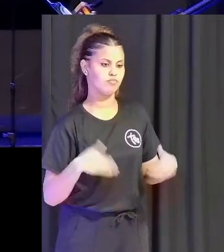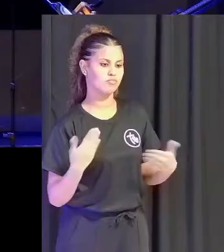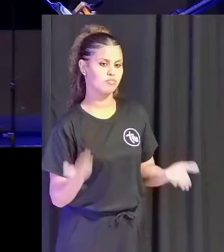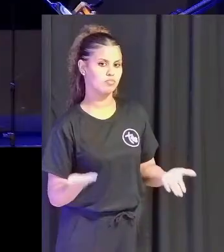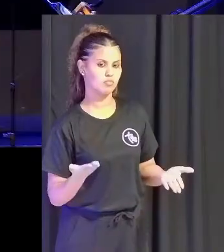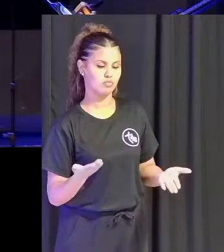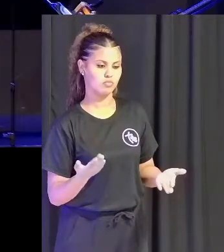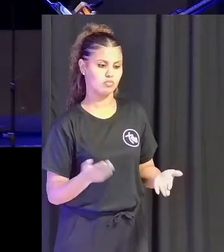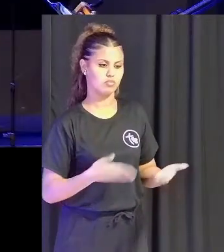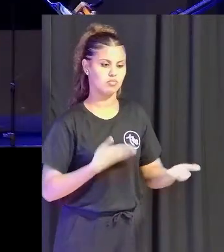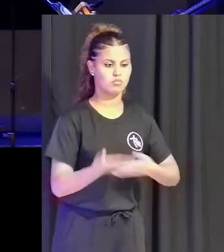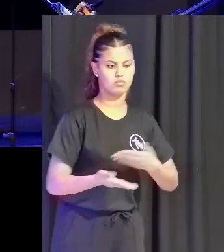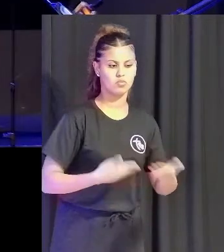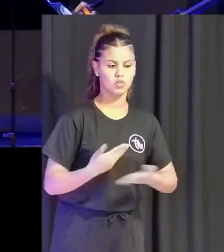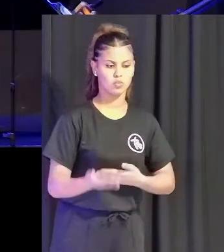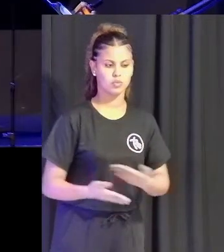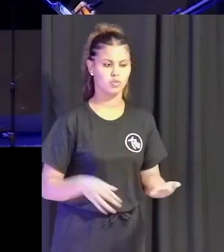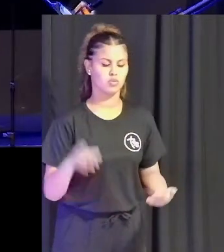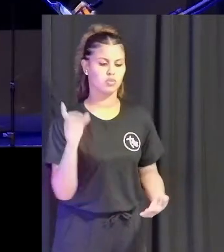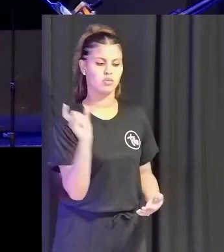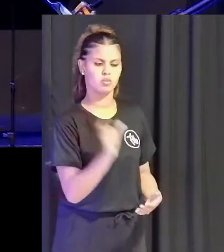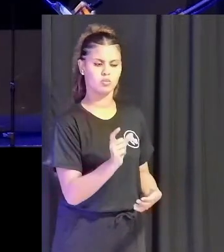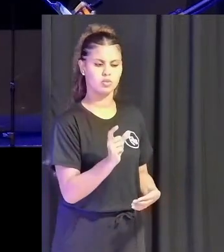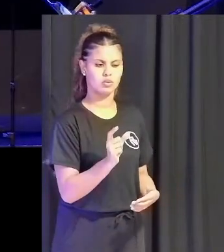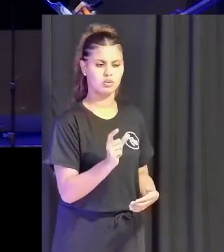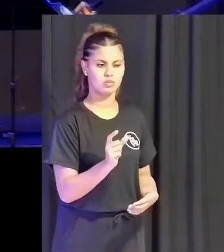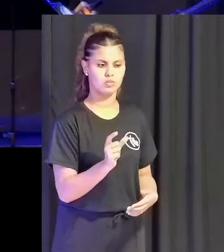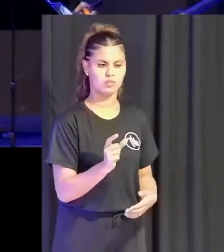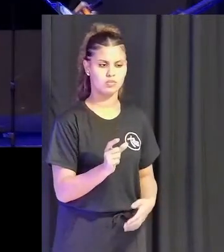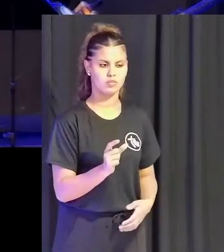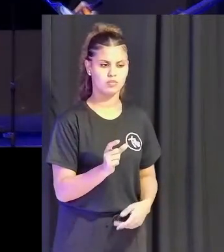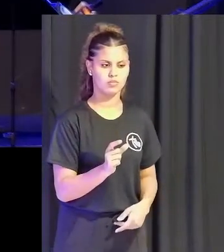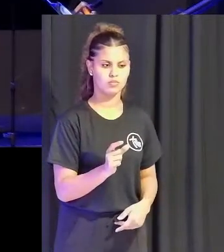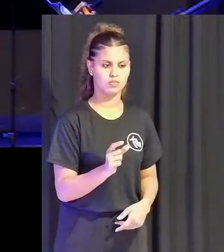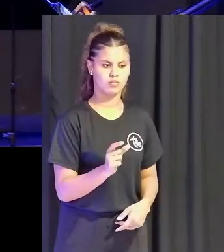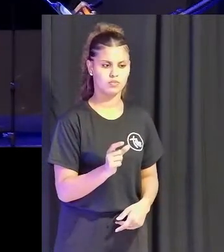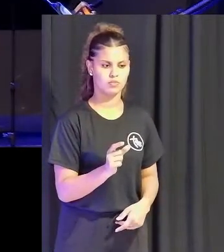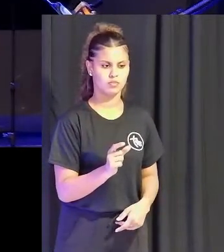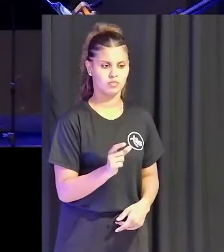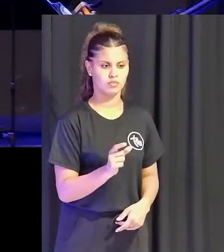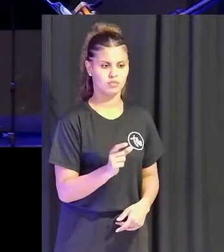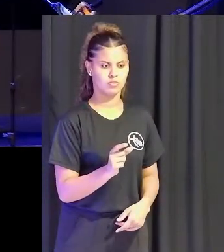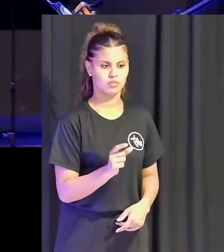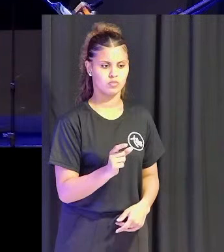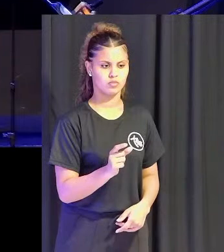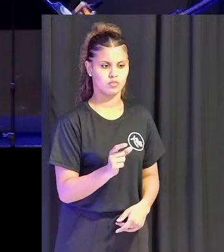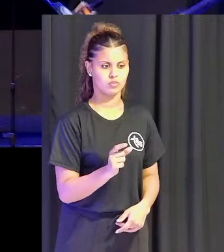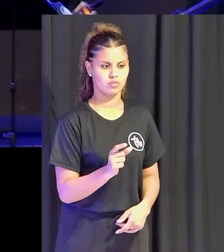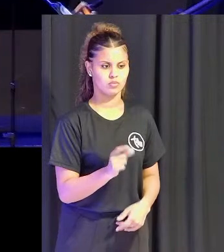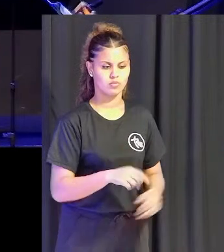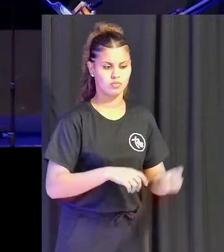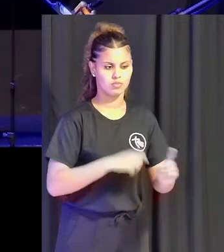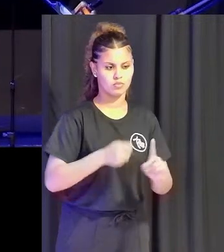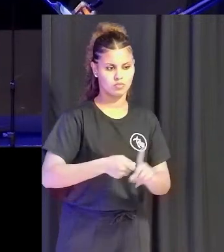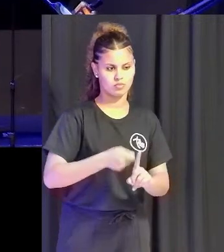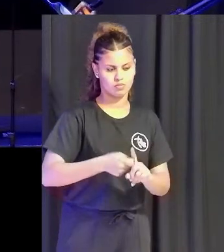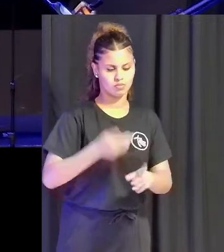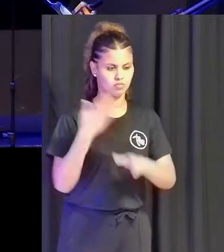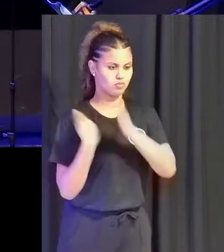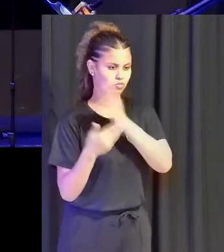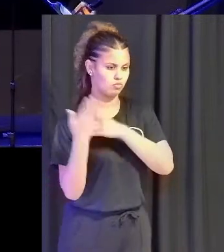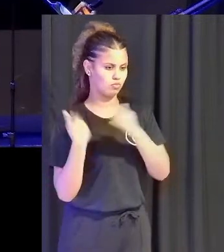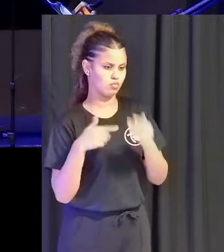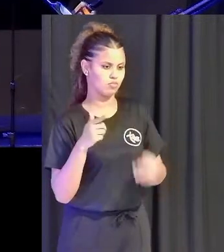ajudado, em abril, junto com o Joaquim e o Martin, nós fizemos uma viagem missionária ao Uruguai, onde estivemos servindo